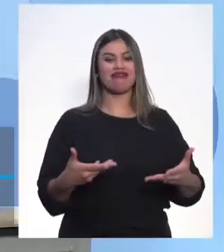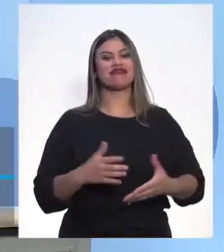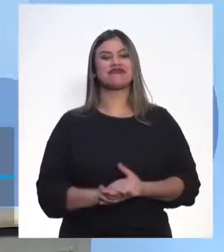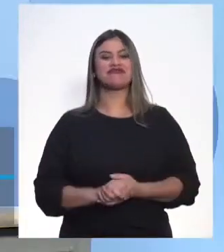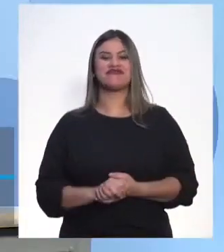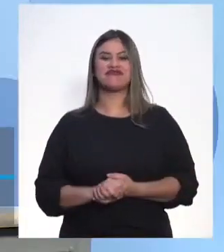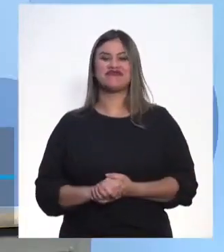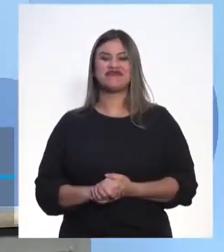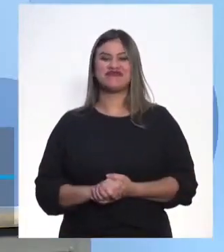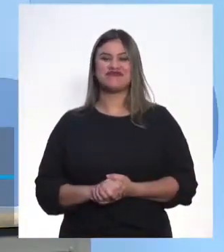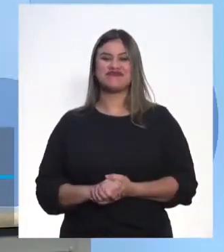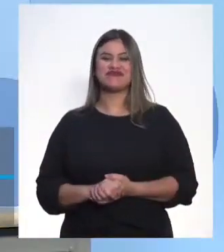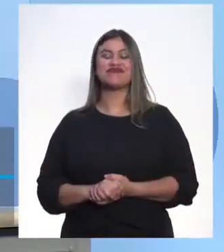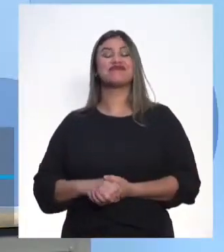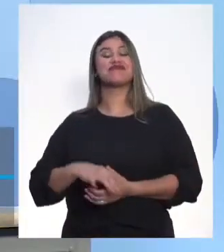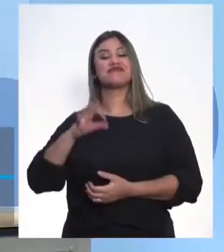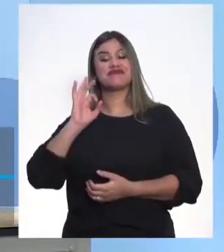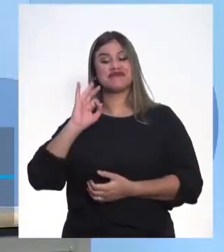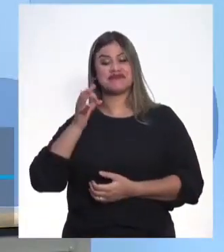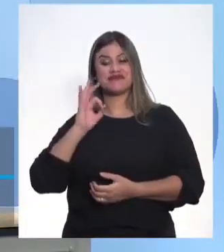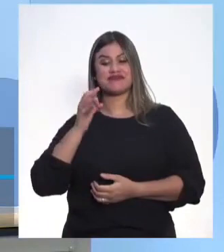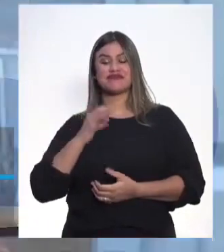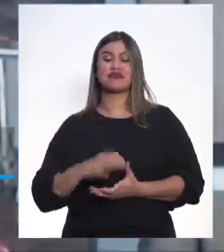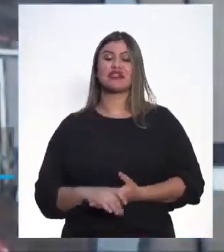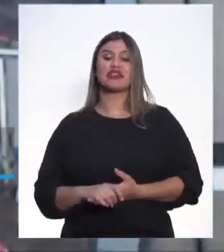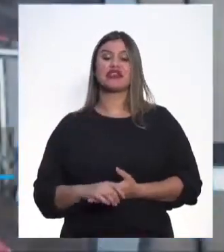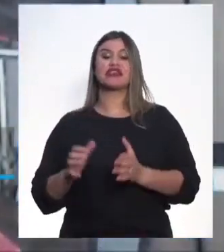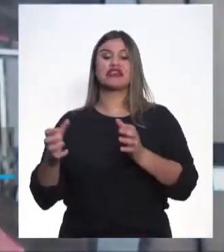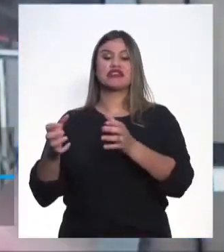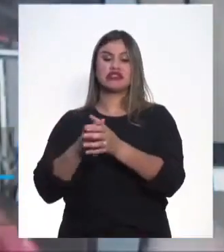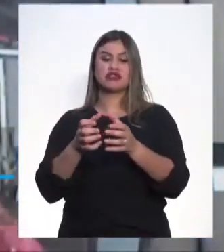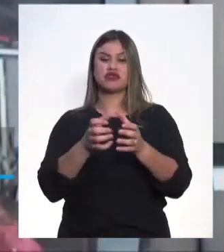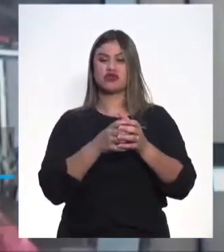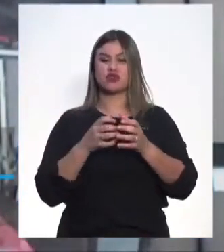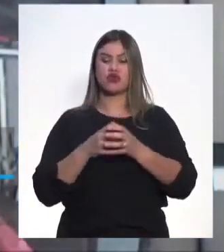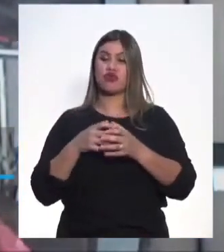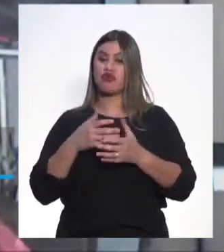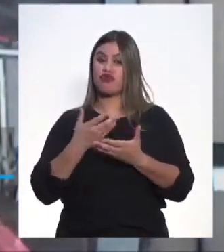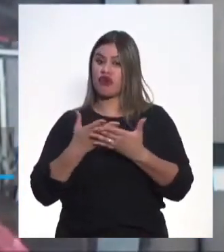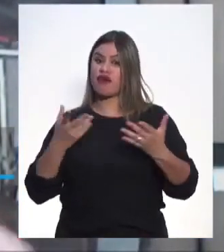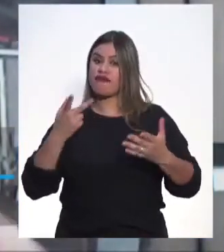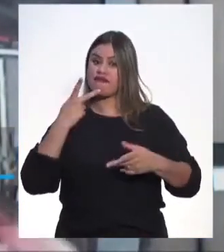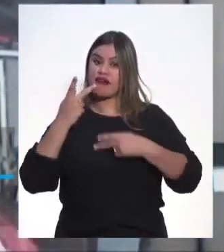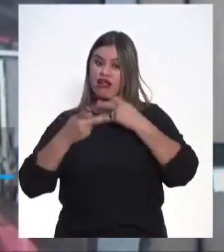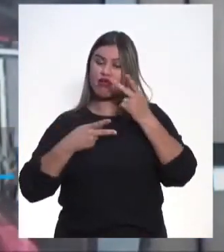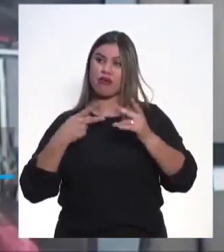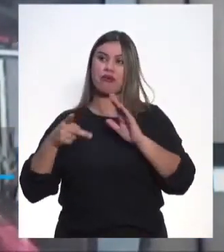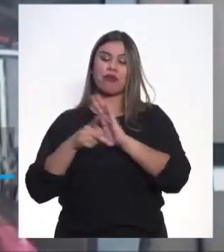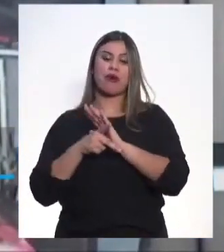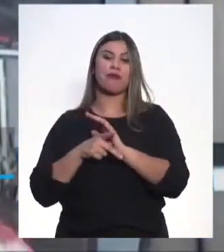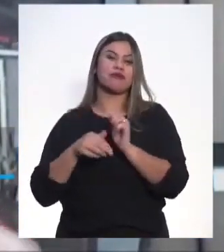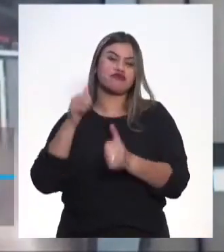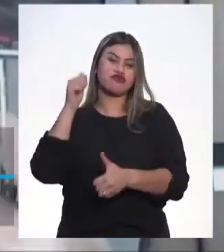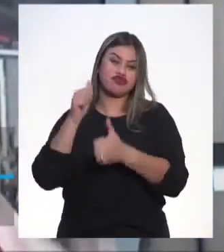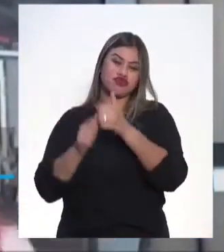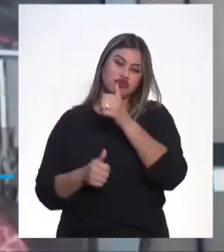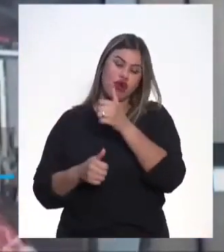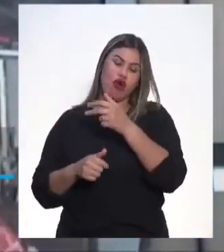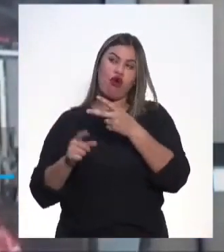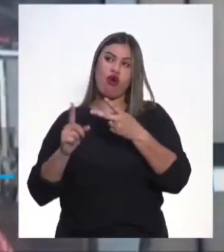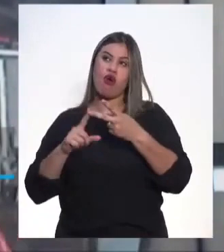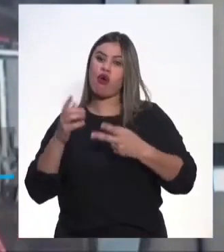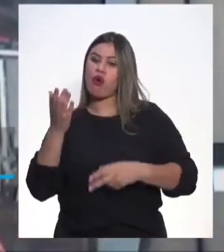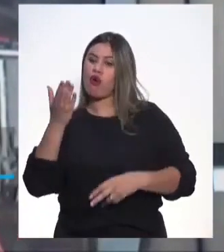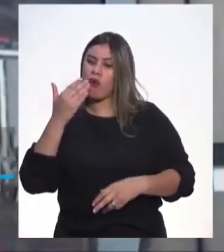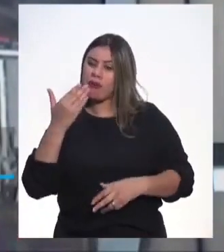Exato, e esses grupos que nós participamos, né, Marconi? Você falou os grupos de futebol e o tipo de